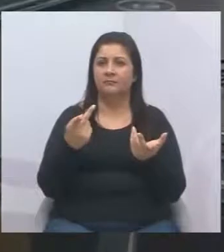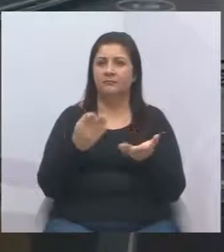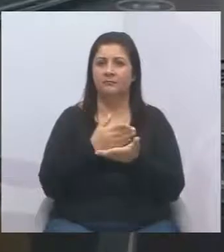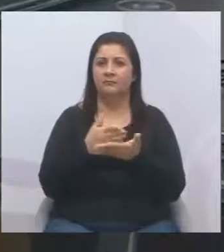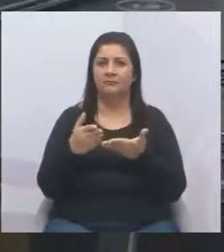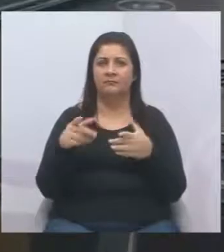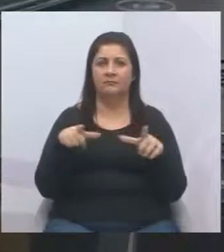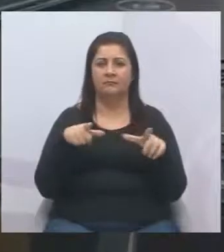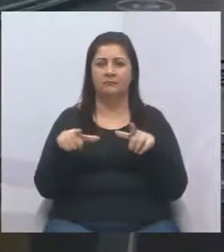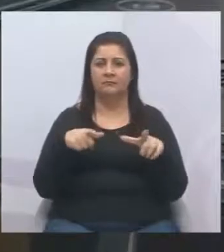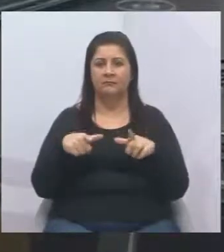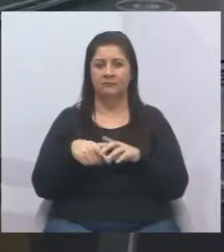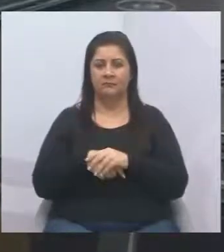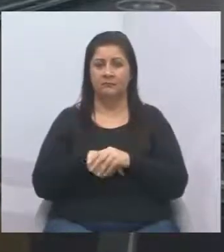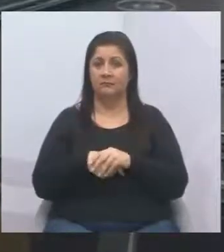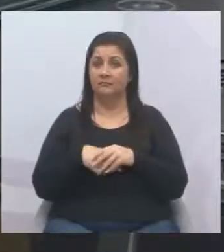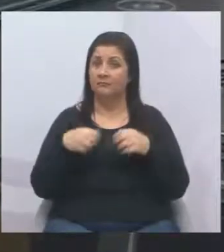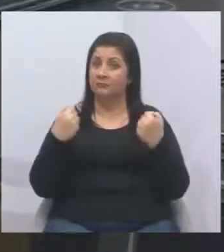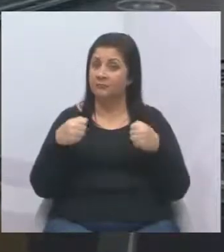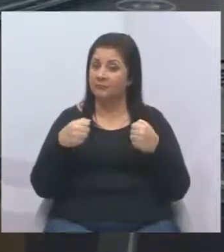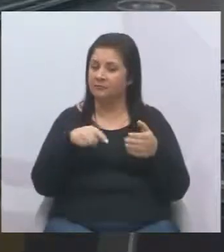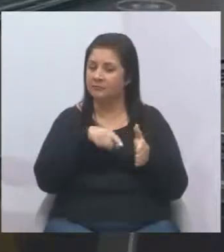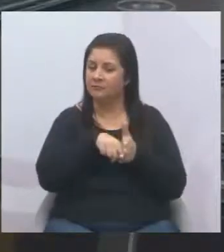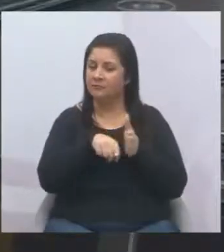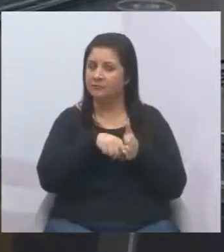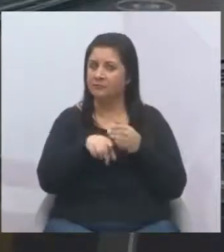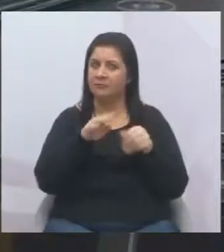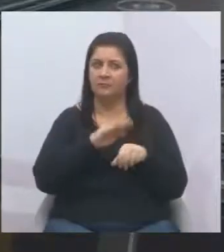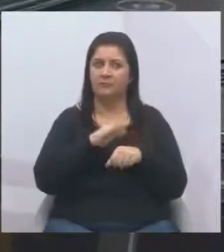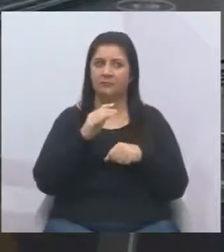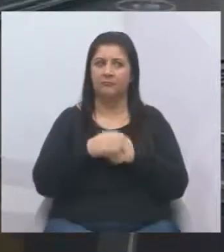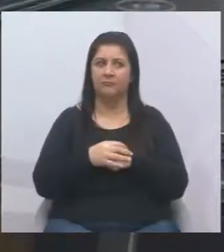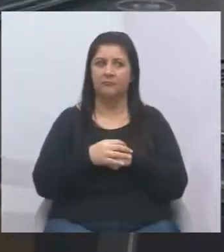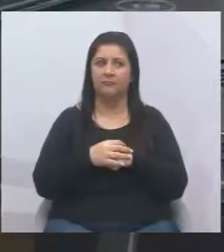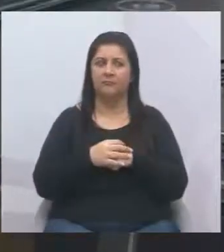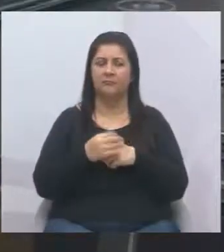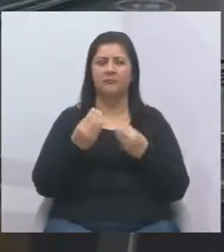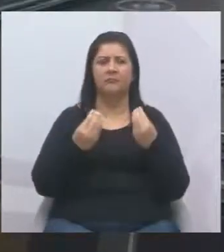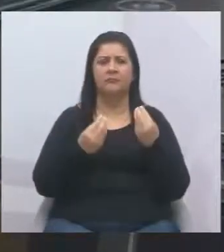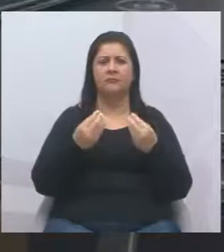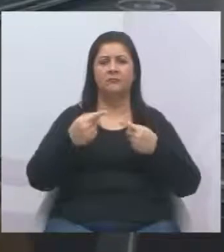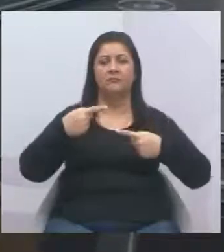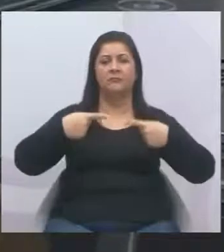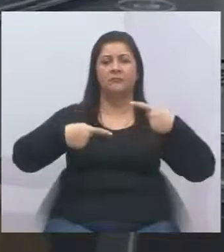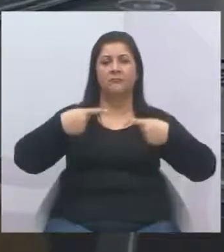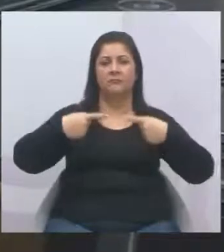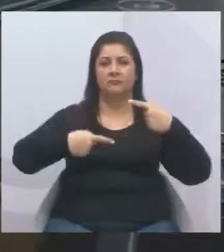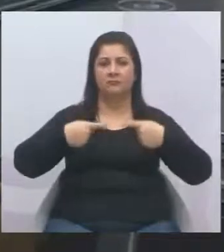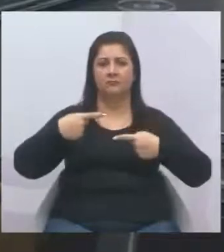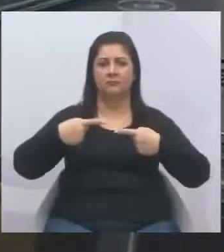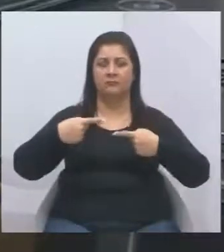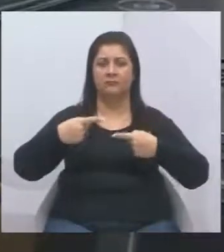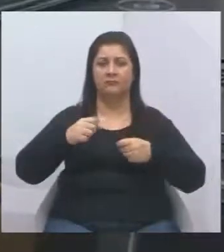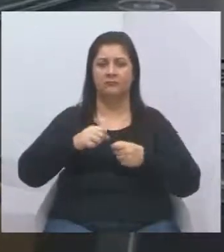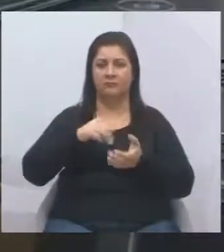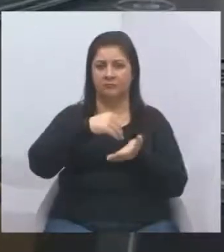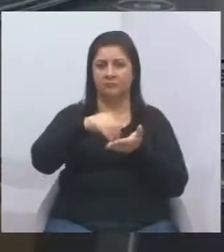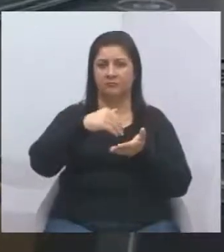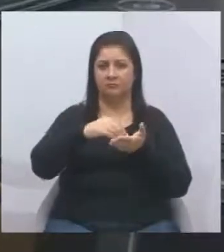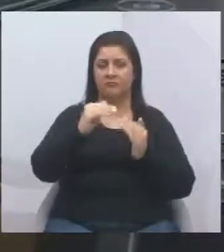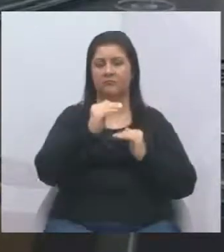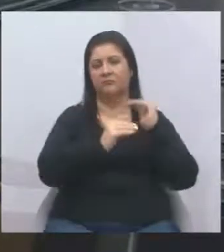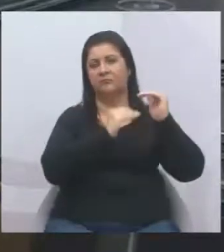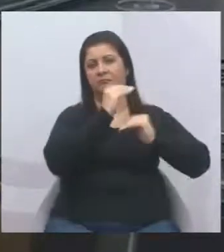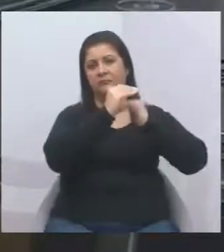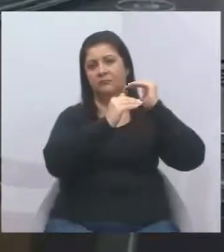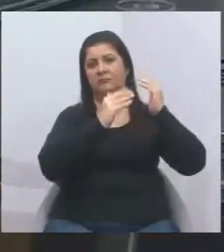empregos, nós temos que nos aprofundar um pouquinho mais e falar sobre as políticas desenvolvidas dentro da Secretaria de Desenvolvimento